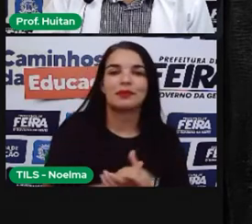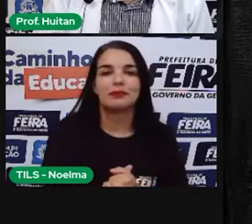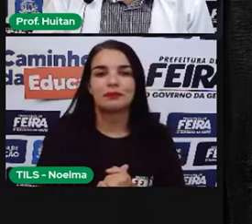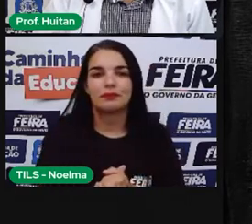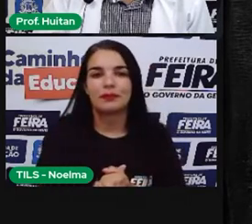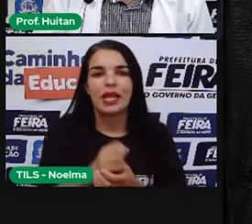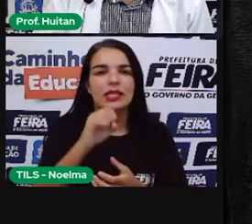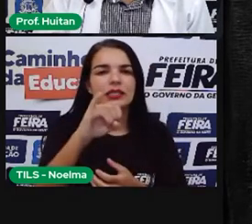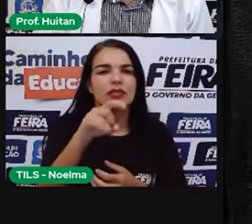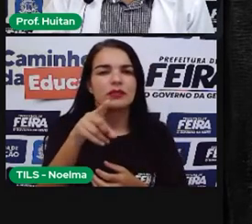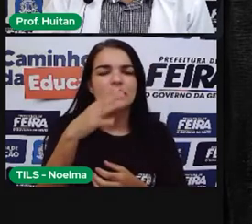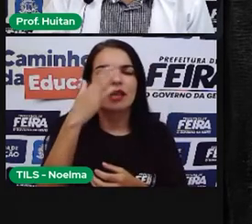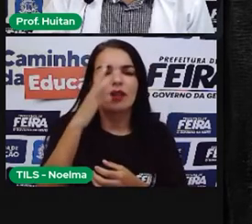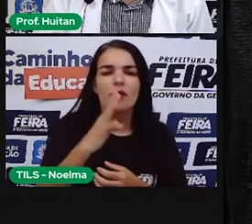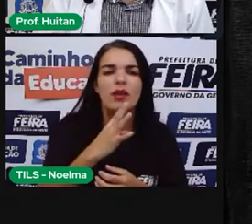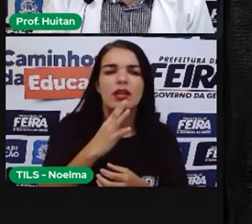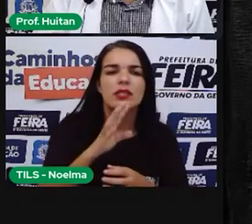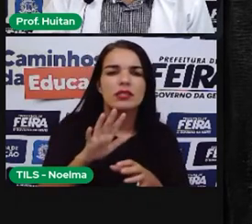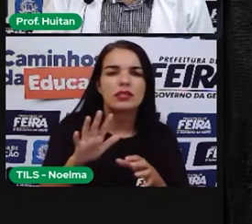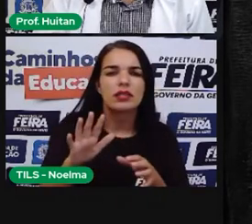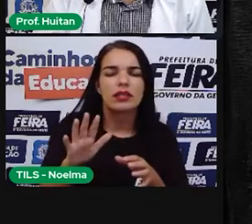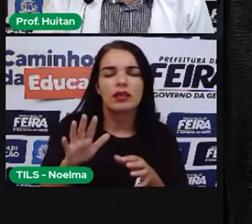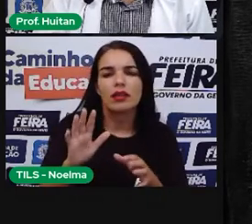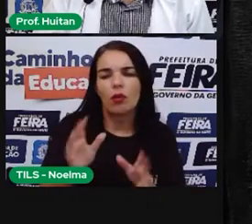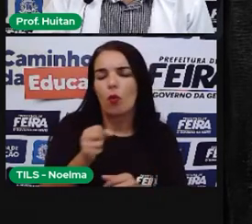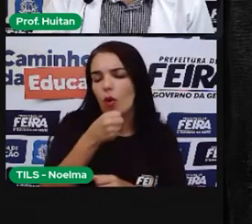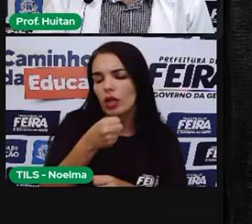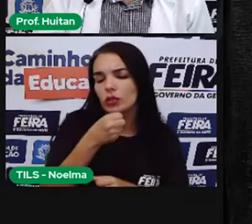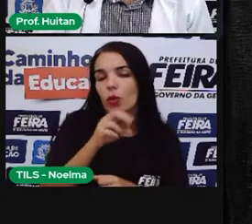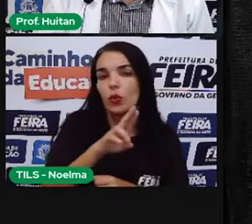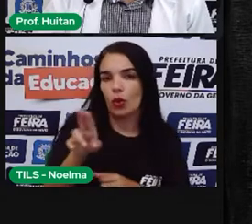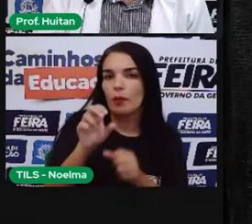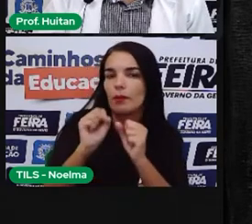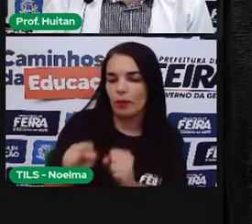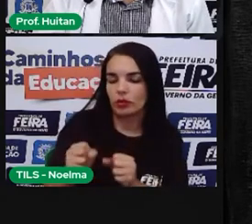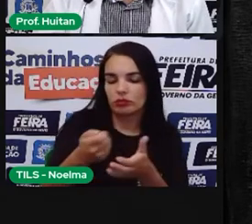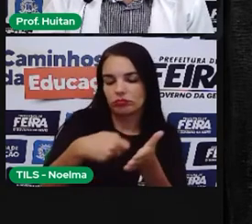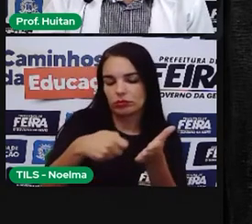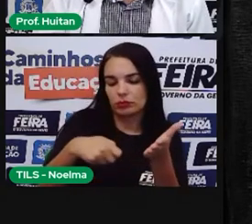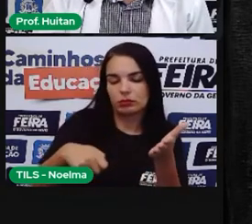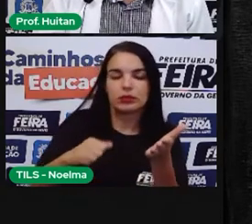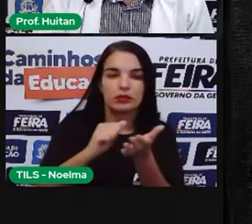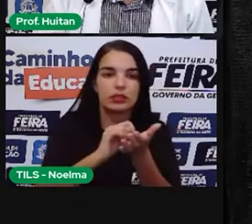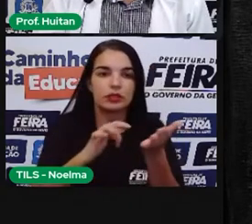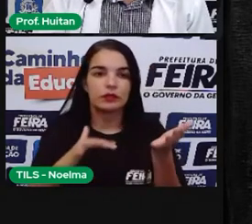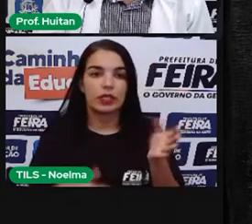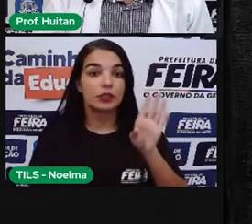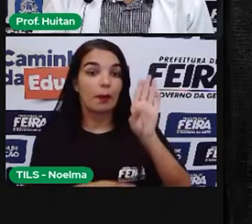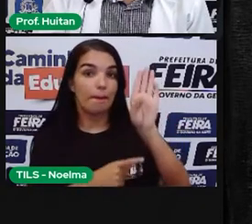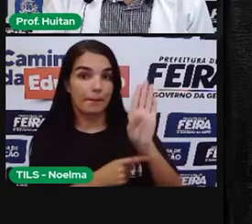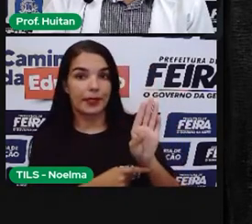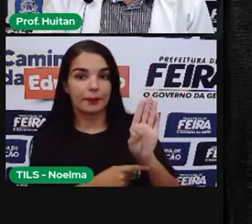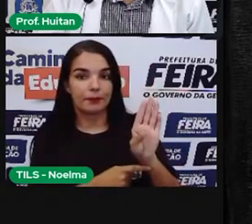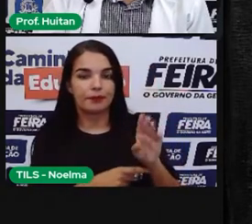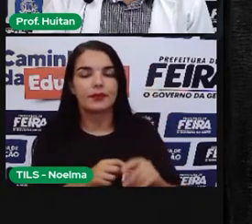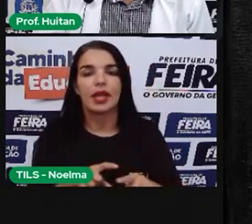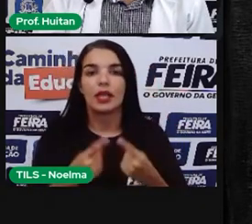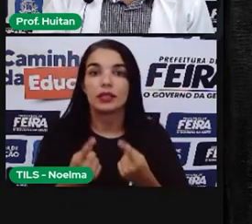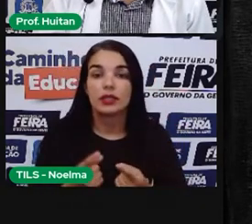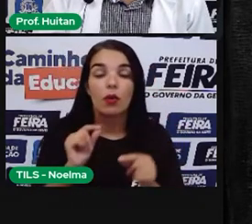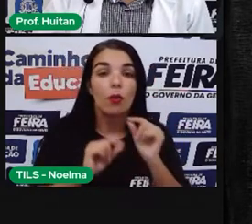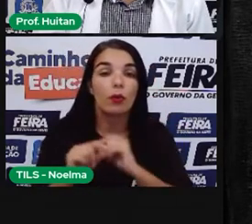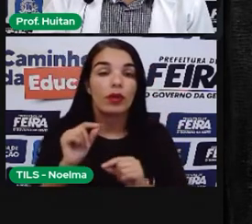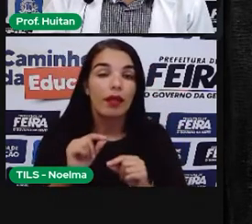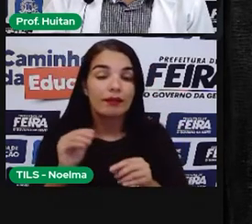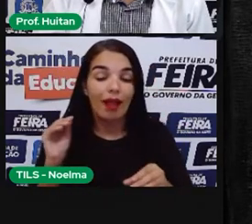conhecer, diga qual o nome do cantor ou da banda. Então, a gente já sabe que a música entra no